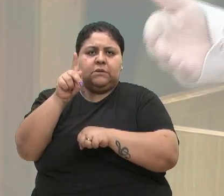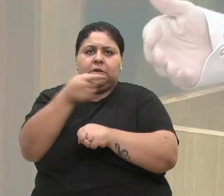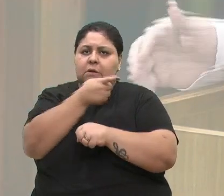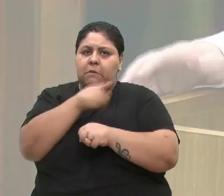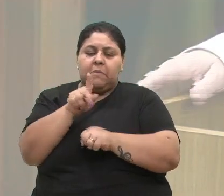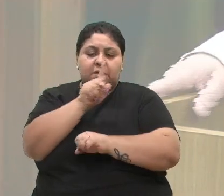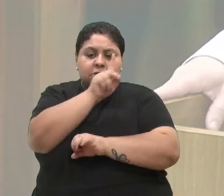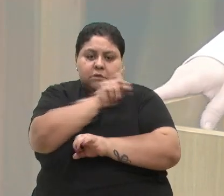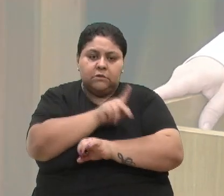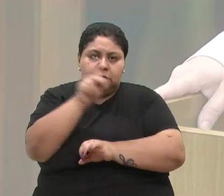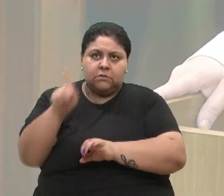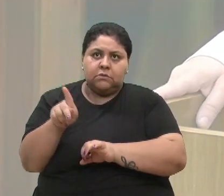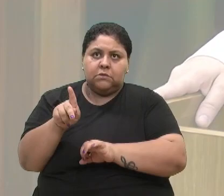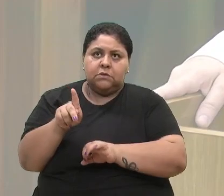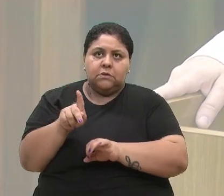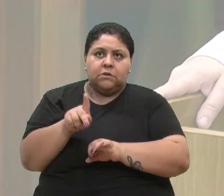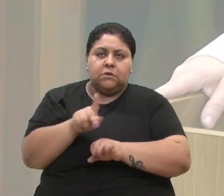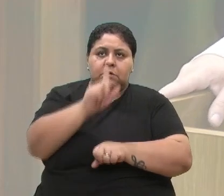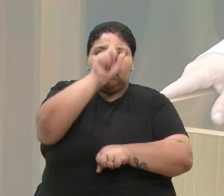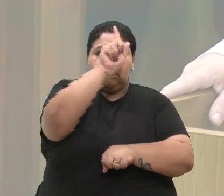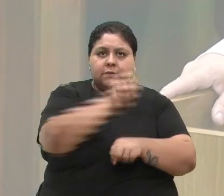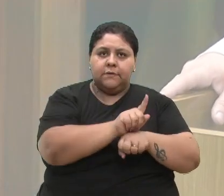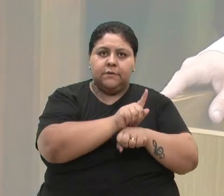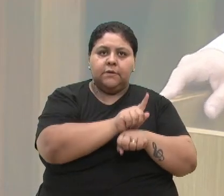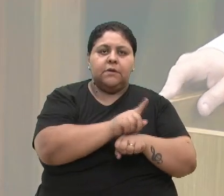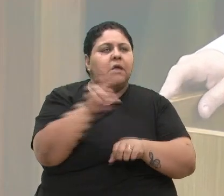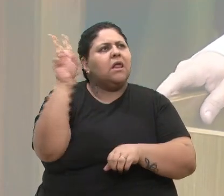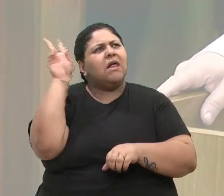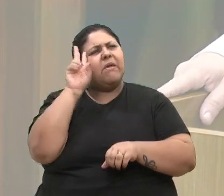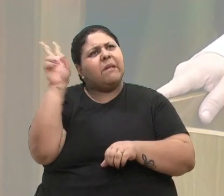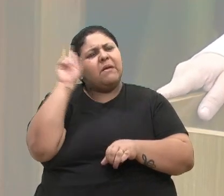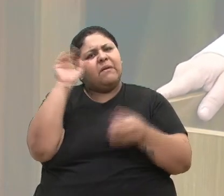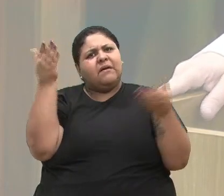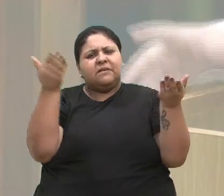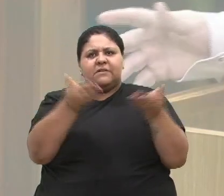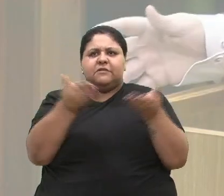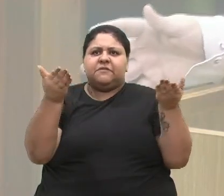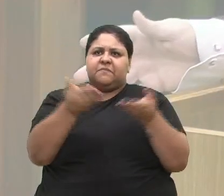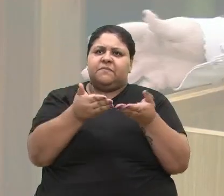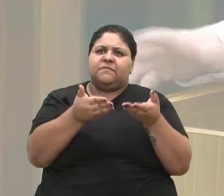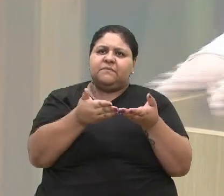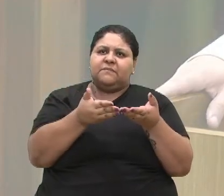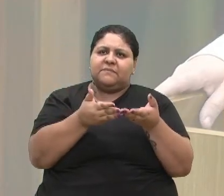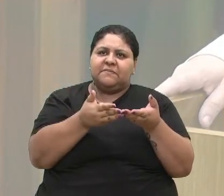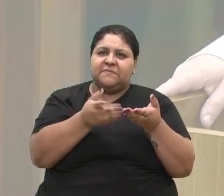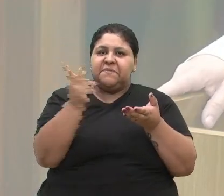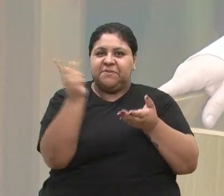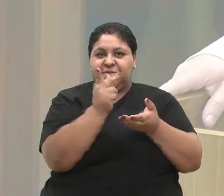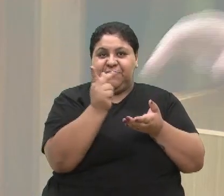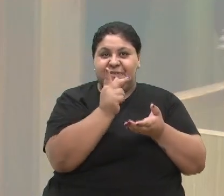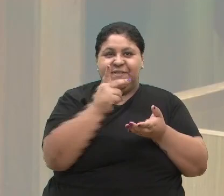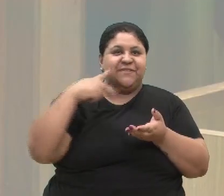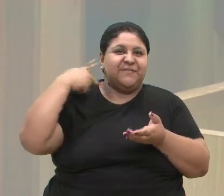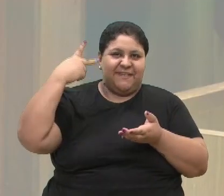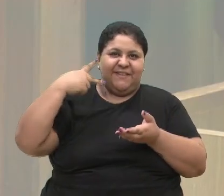aquele professor de graduação. E me lembrei aqui, vereador Lucas, ambos Lucas, que são